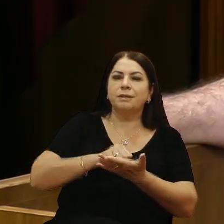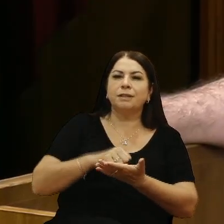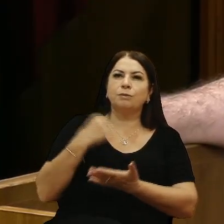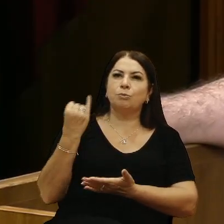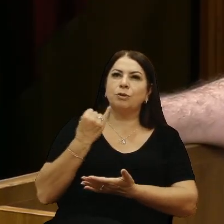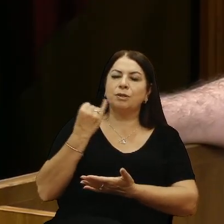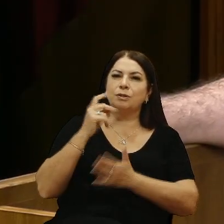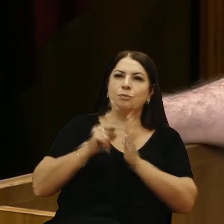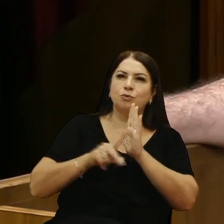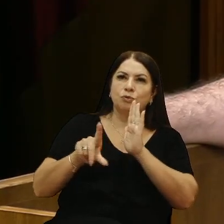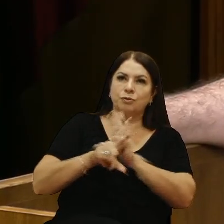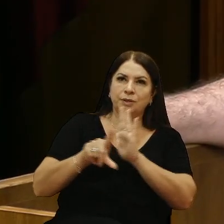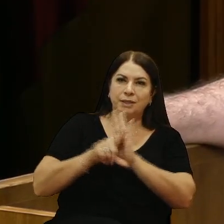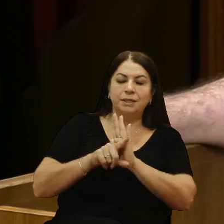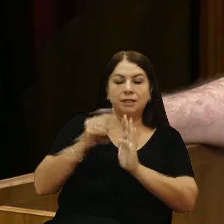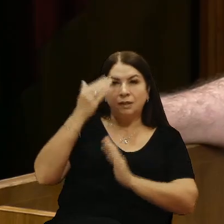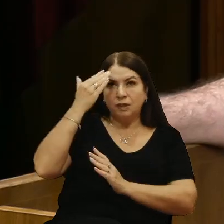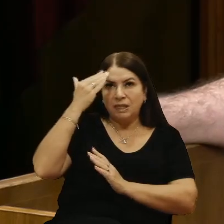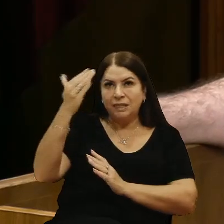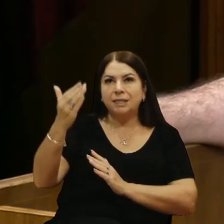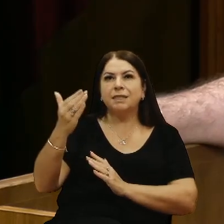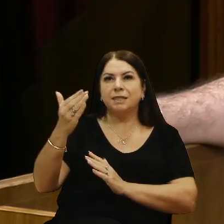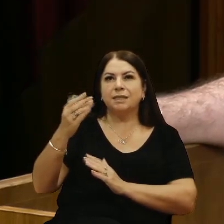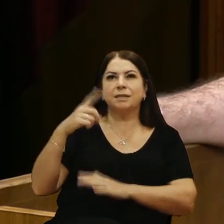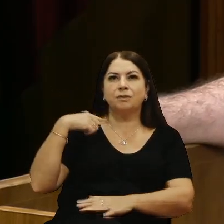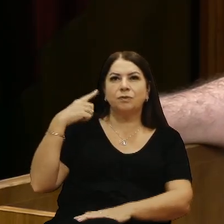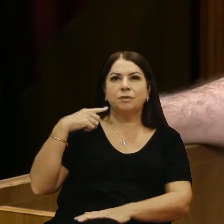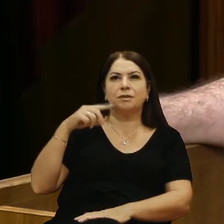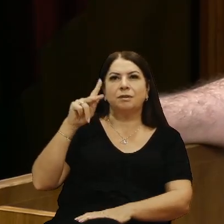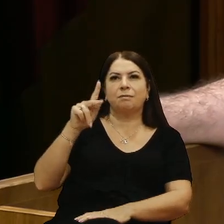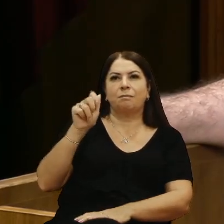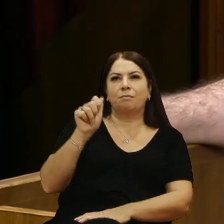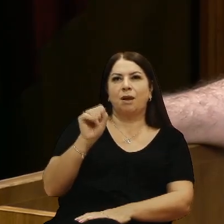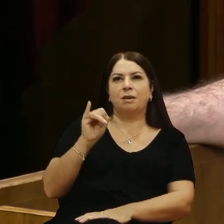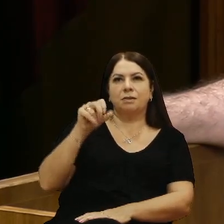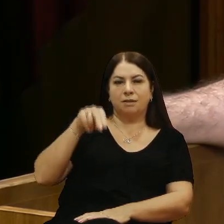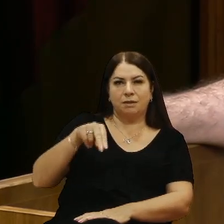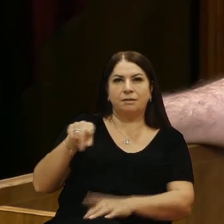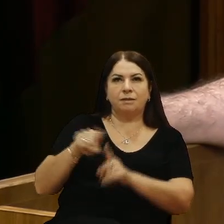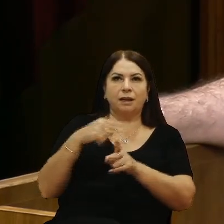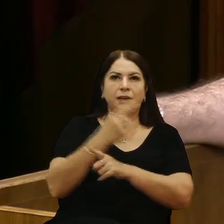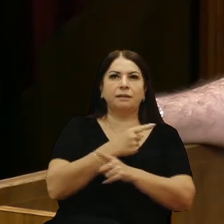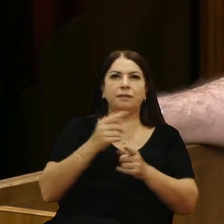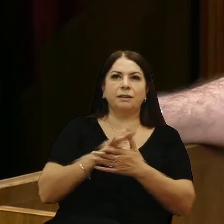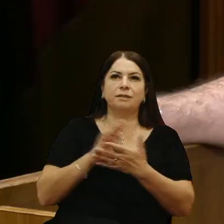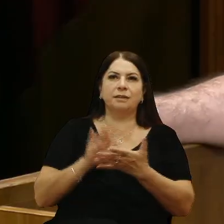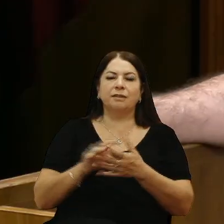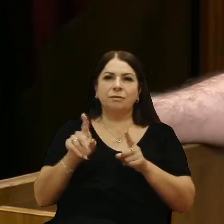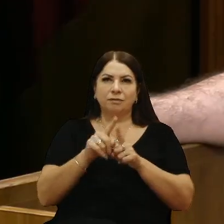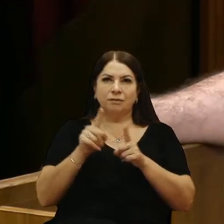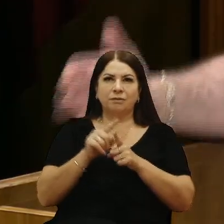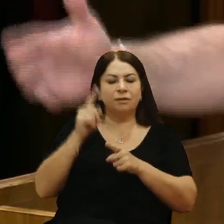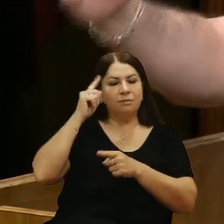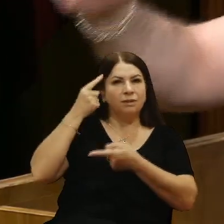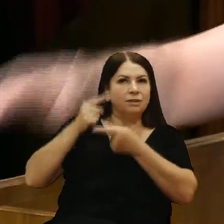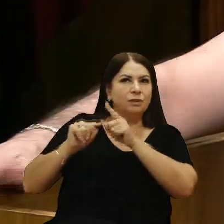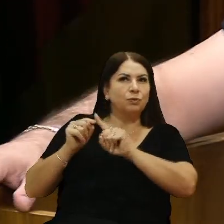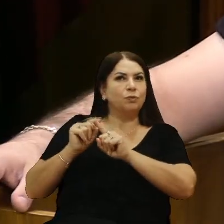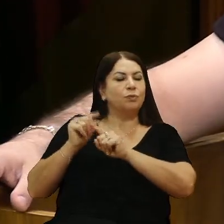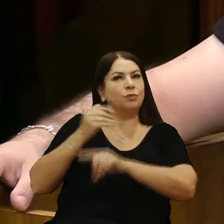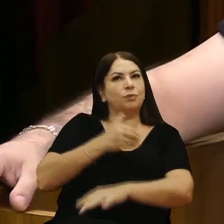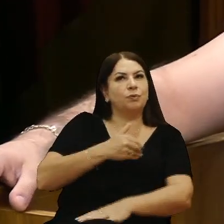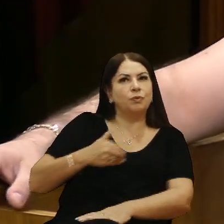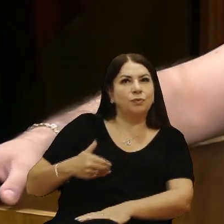desse projeto de lei e aqui agradecer imensamente o deputado Guilherme Pazin por toda essa articulação e, quiçá, o